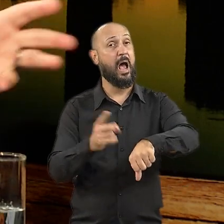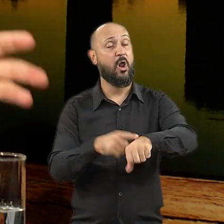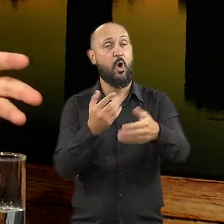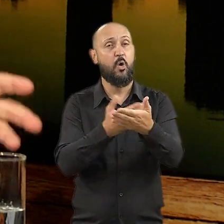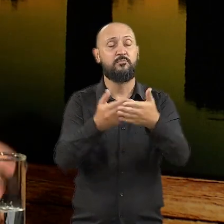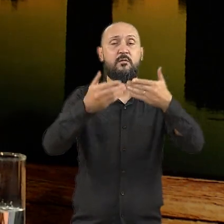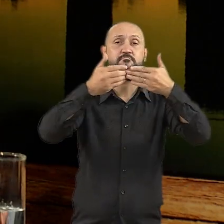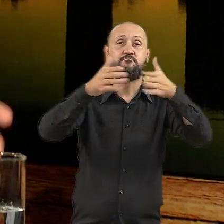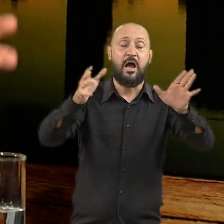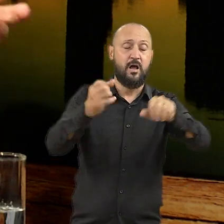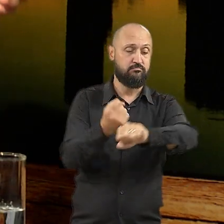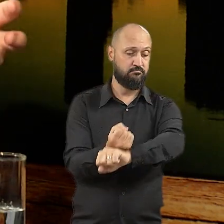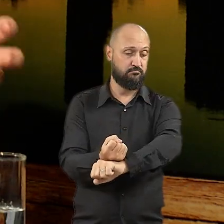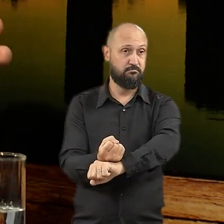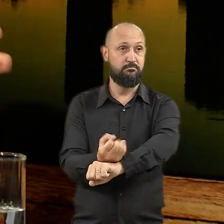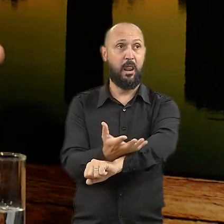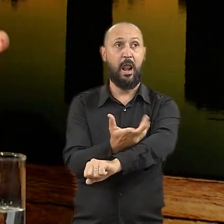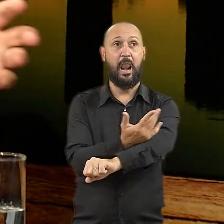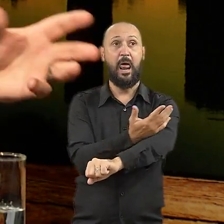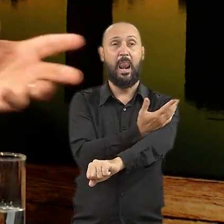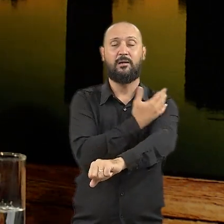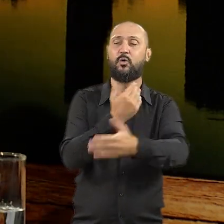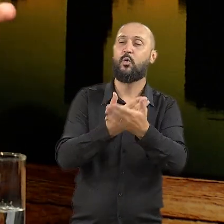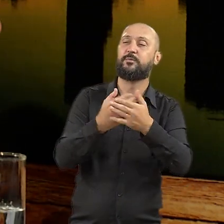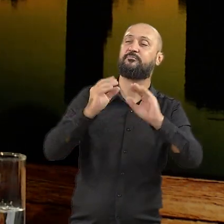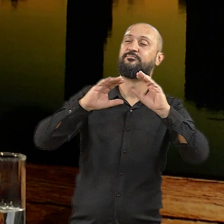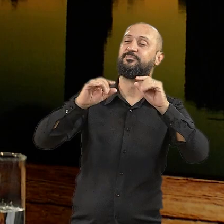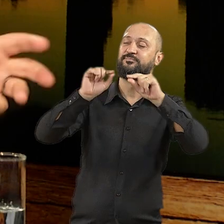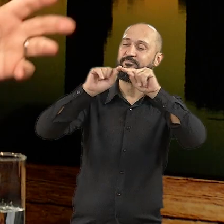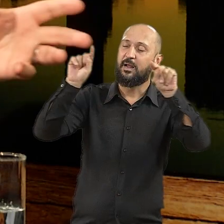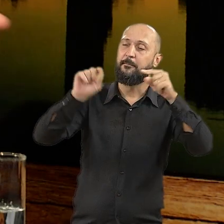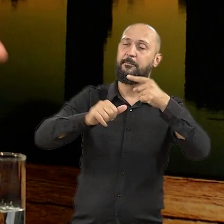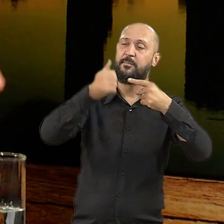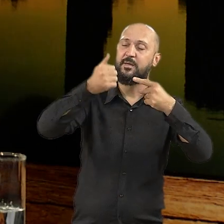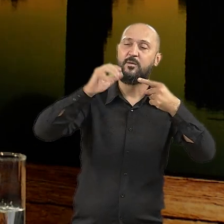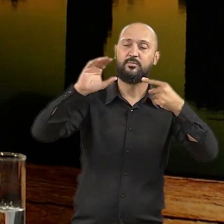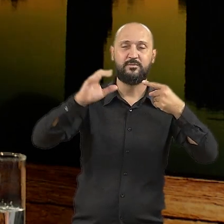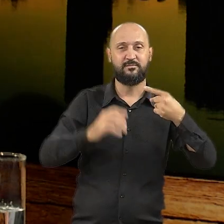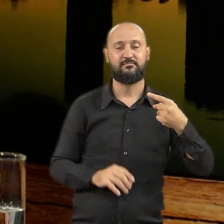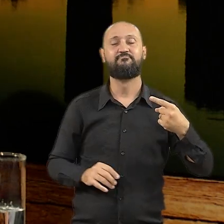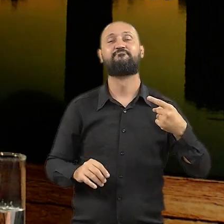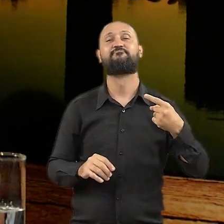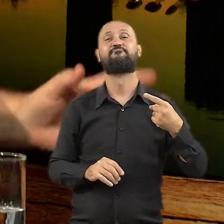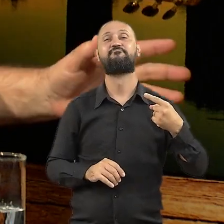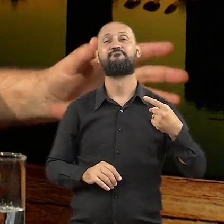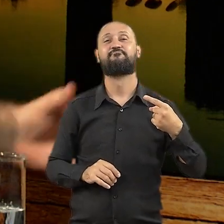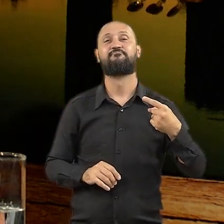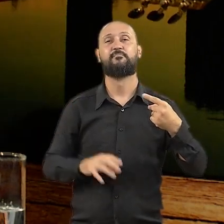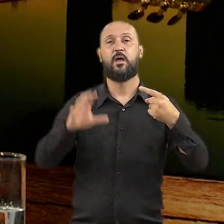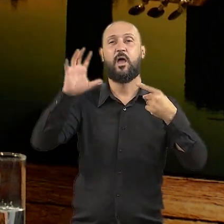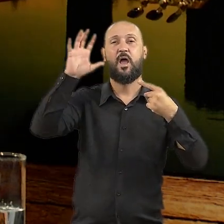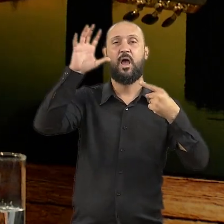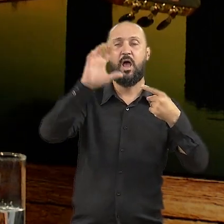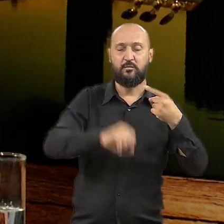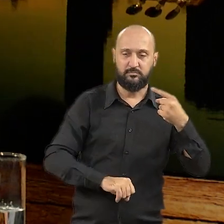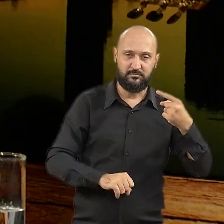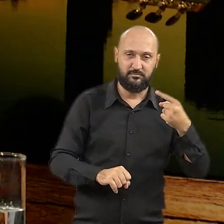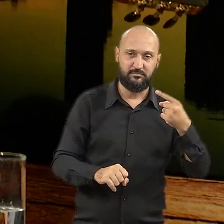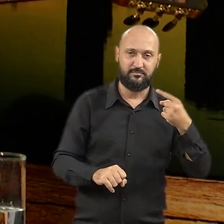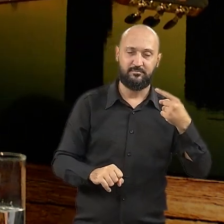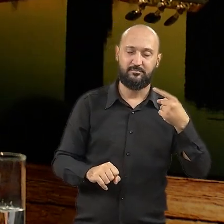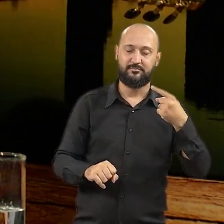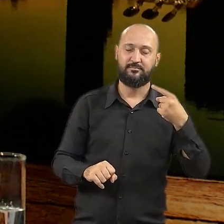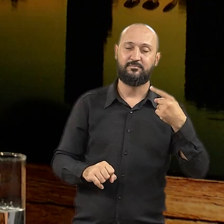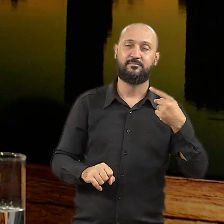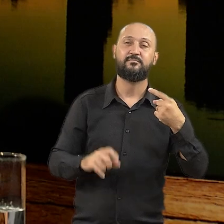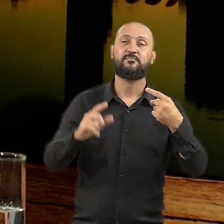Quando entrou no ar, putz, aquela emoção, putz, entrou a vinheta, entrou a abertura, começou a primeira música... Pau! Caiu tudo. Deu